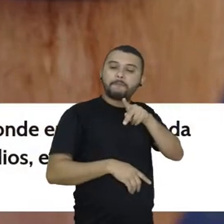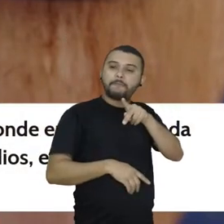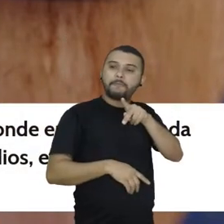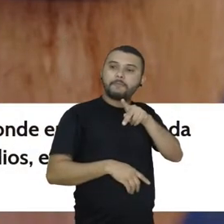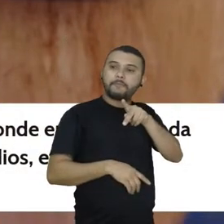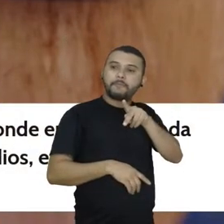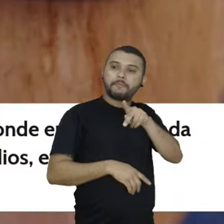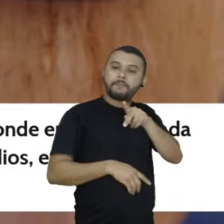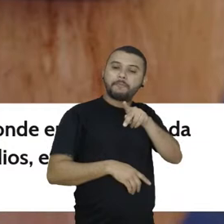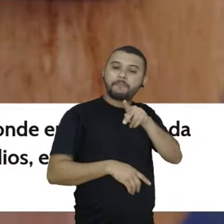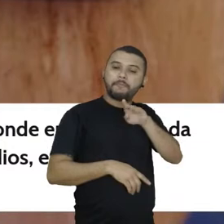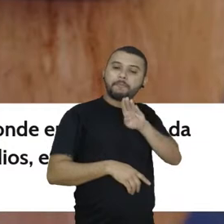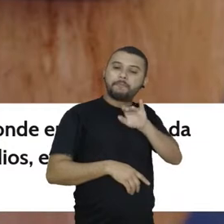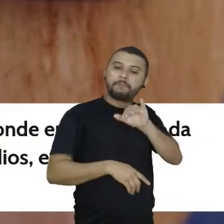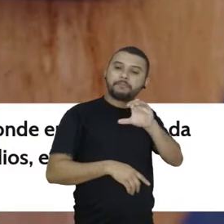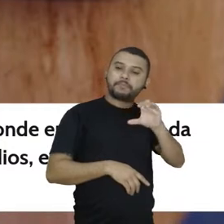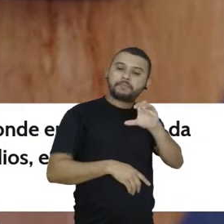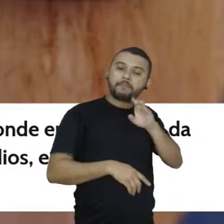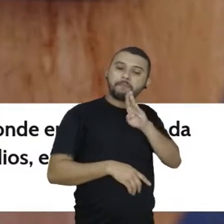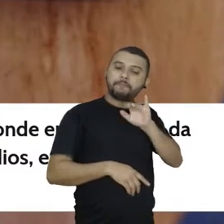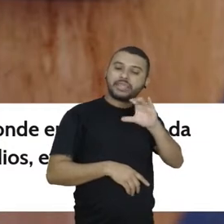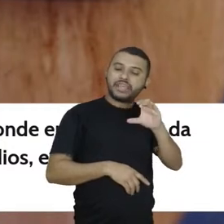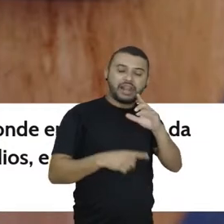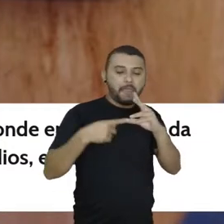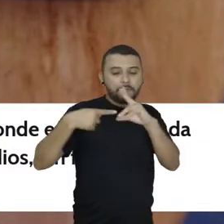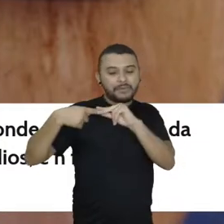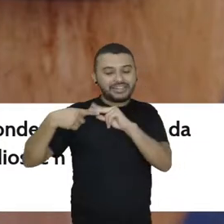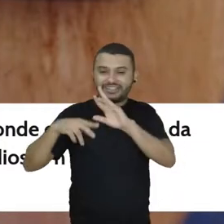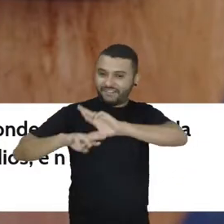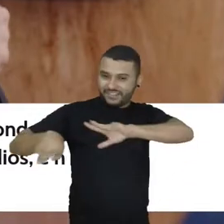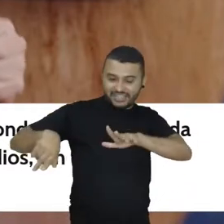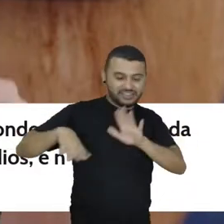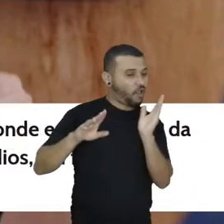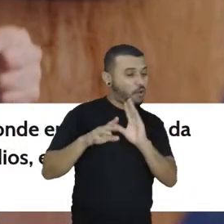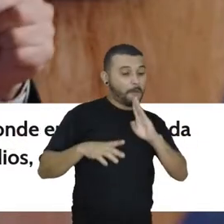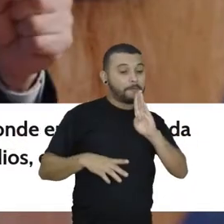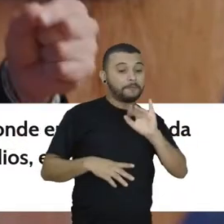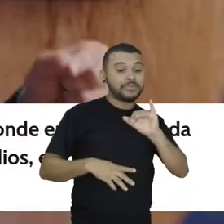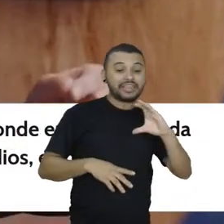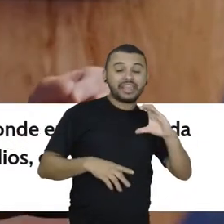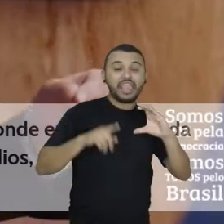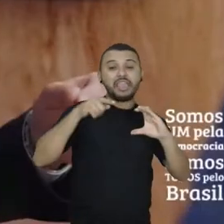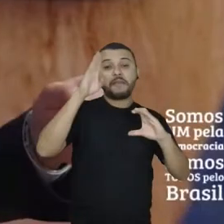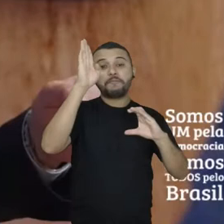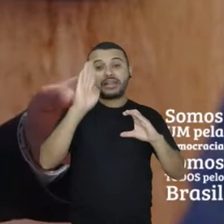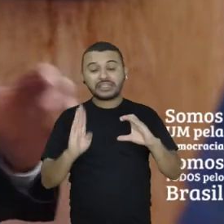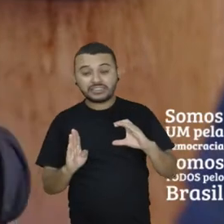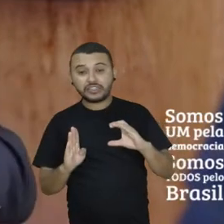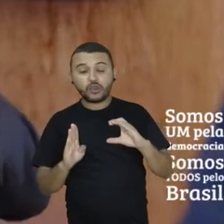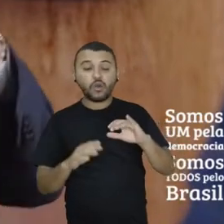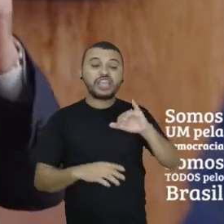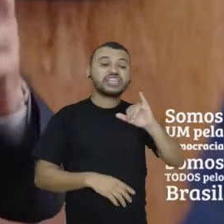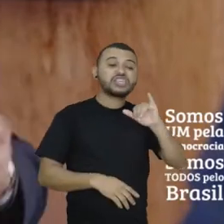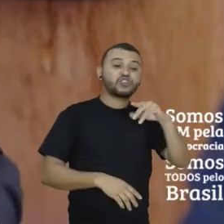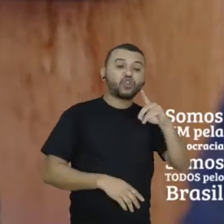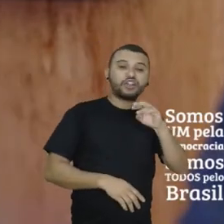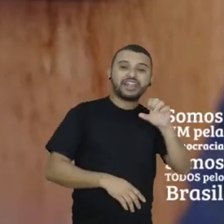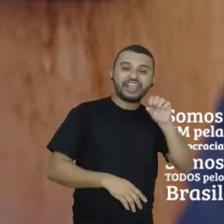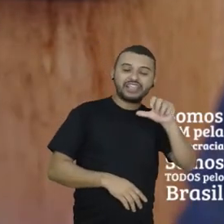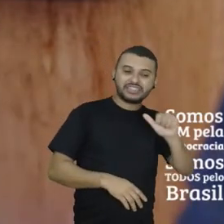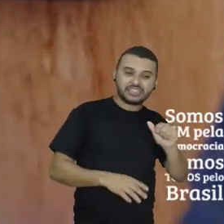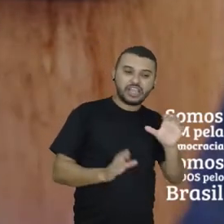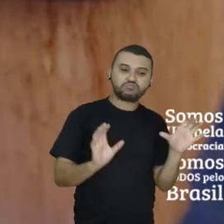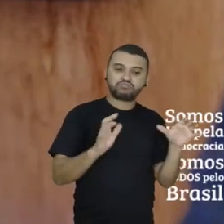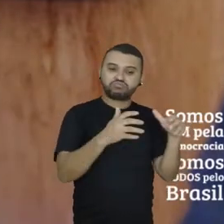é canetinha. É BIC. BIC é Brasil, Indonésia e Congo. Nas Américas,